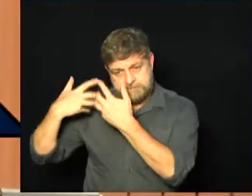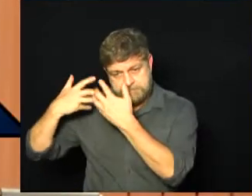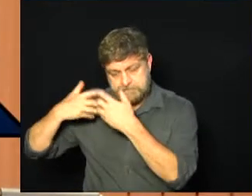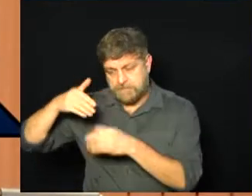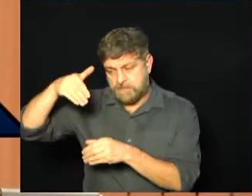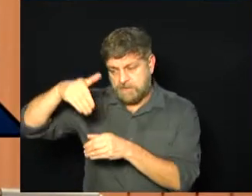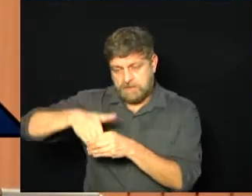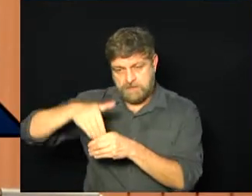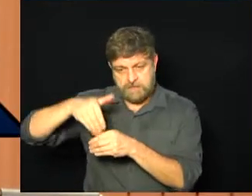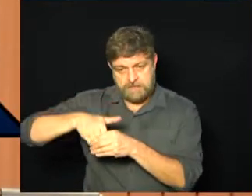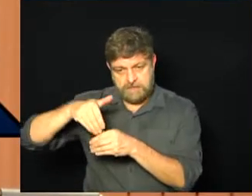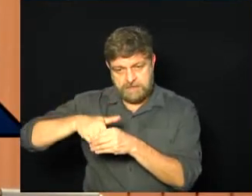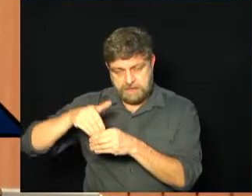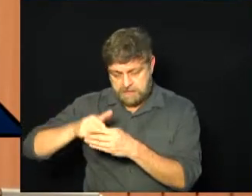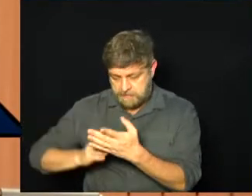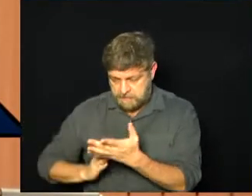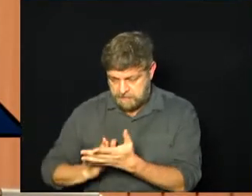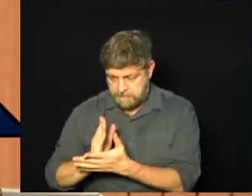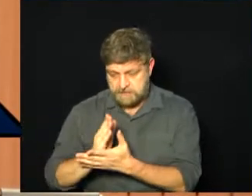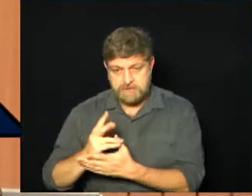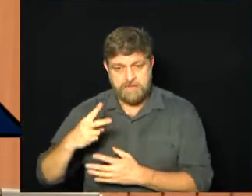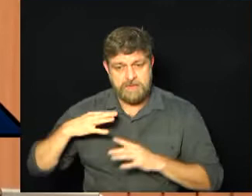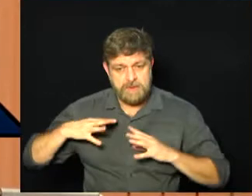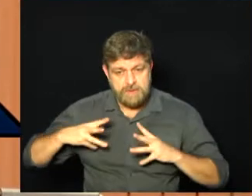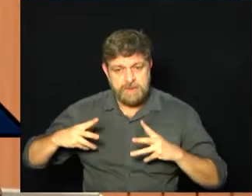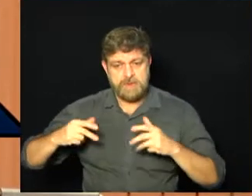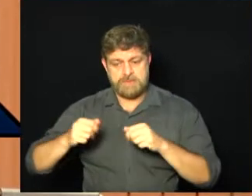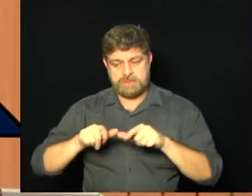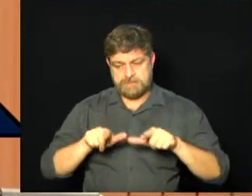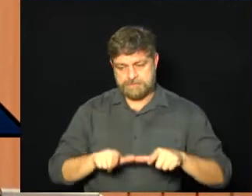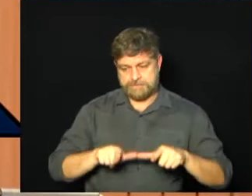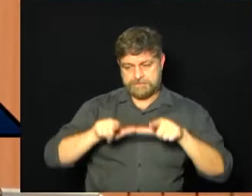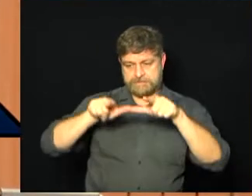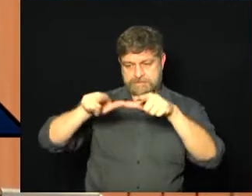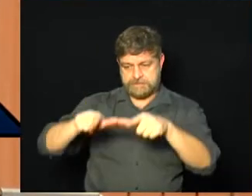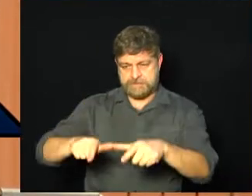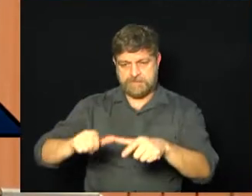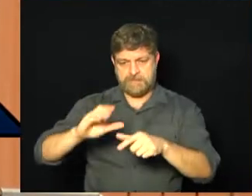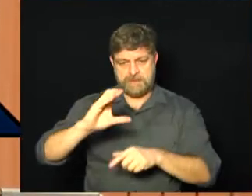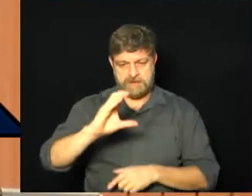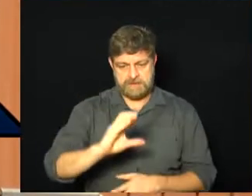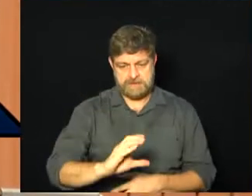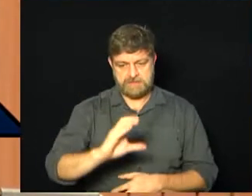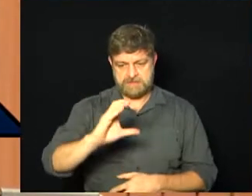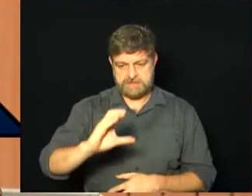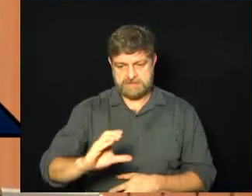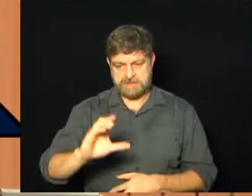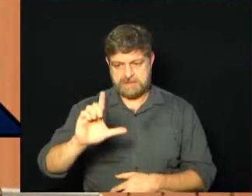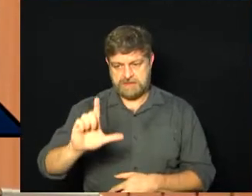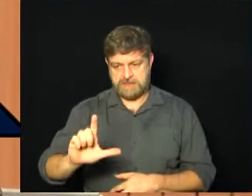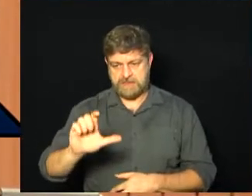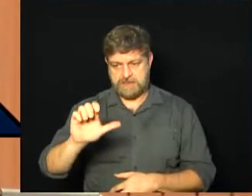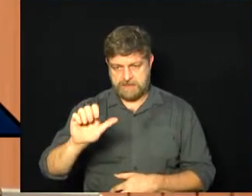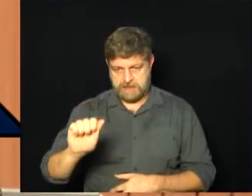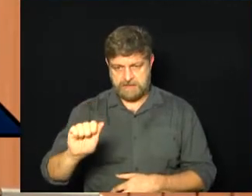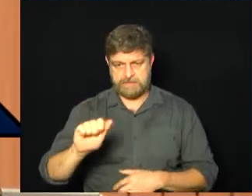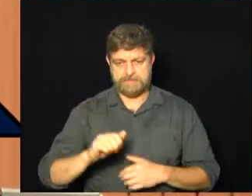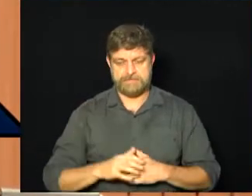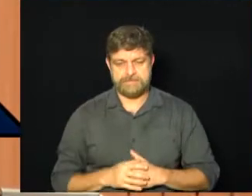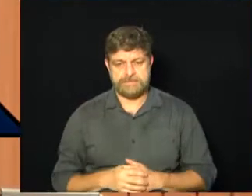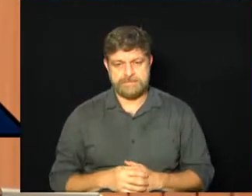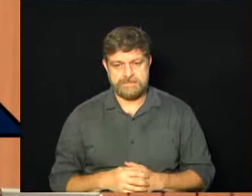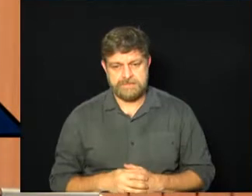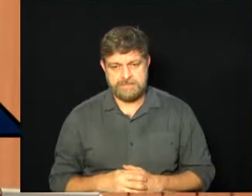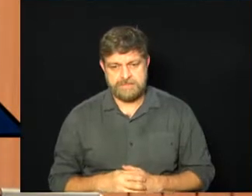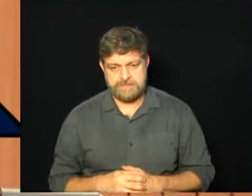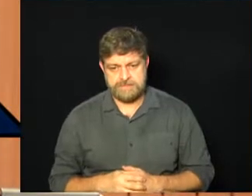por unanimidade a concessão dessa honraria ao Centro de Ciências, Letras e Artes.